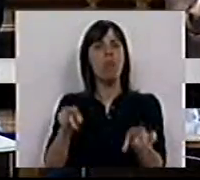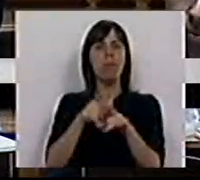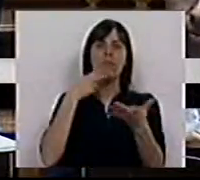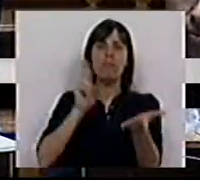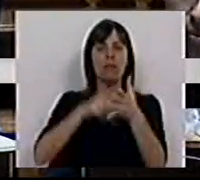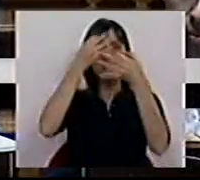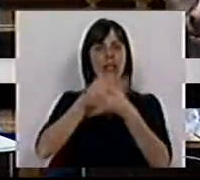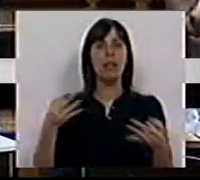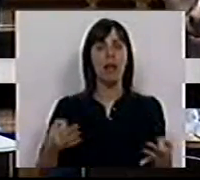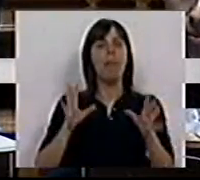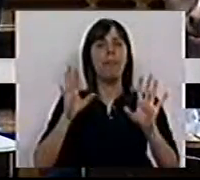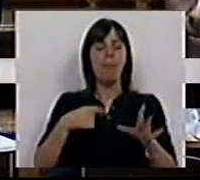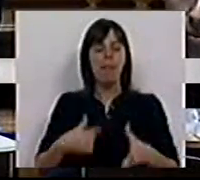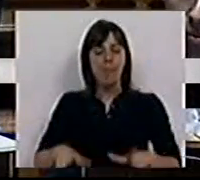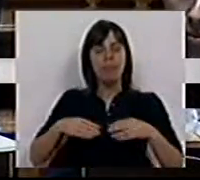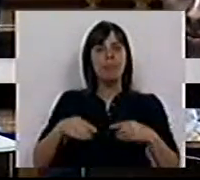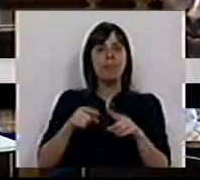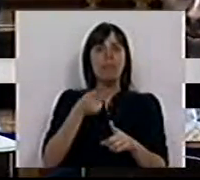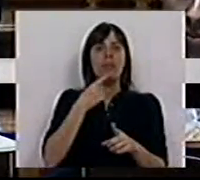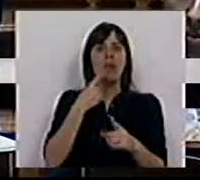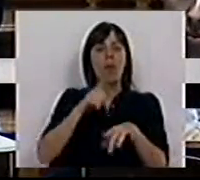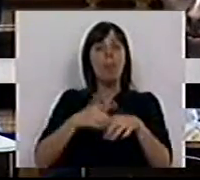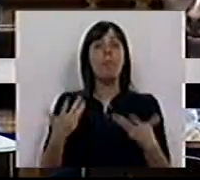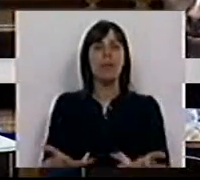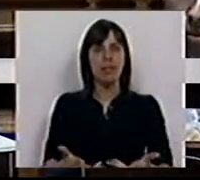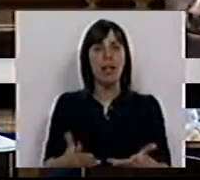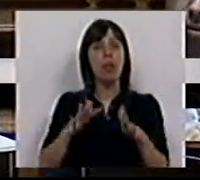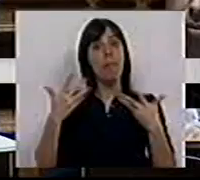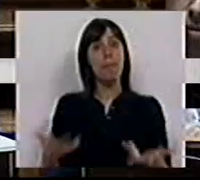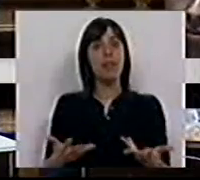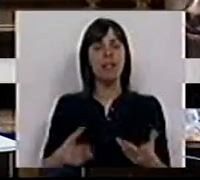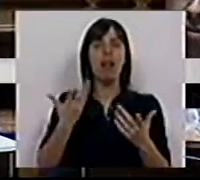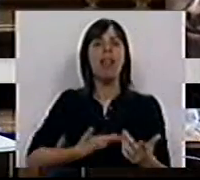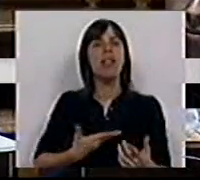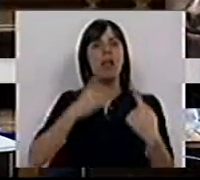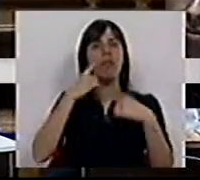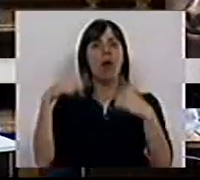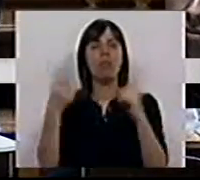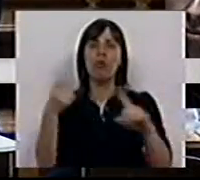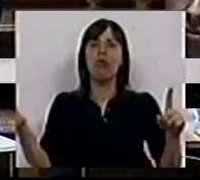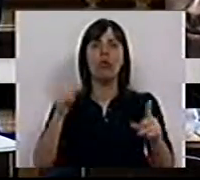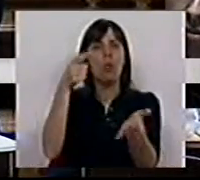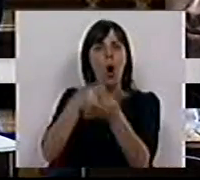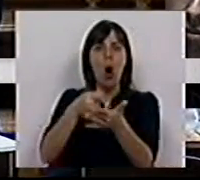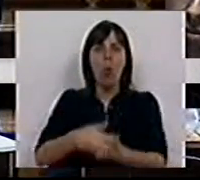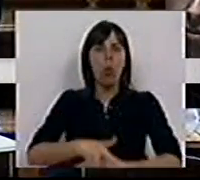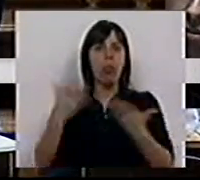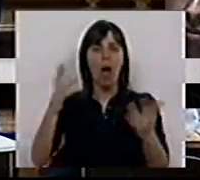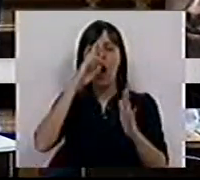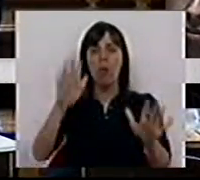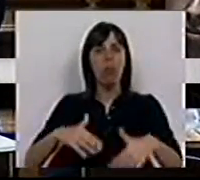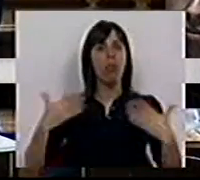com seriedade. Mas também temos que aceitar que ele se traduz num presente. E o presente é uma dívida pública que não é pagável, não